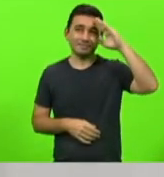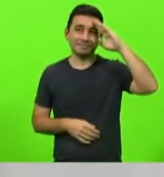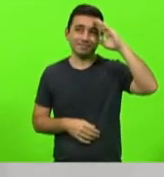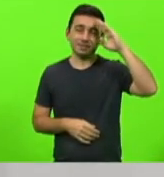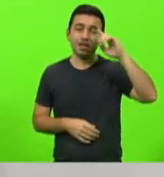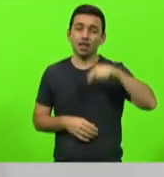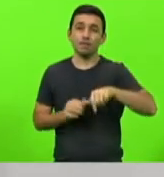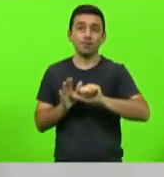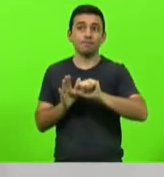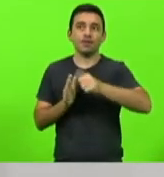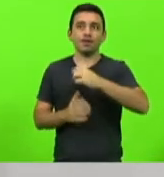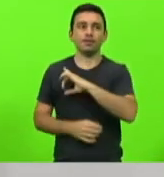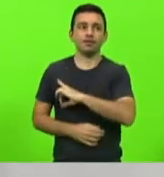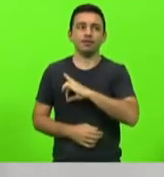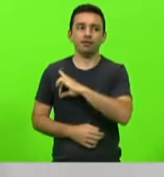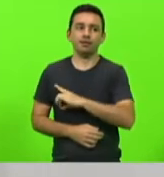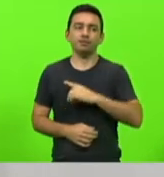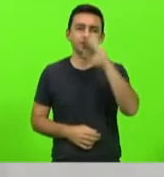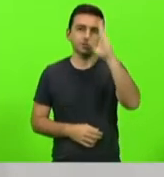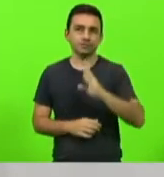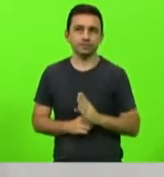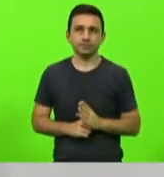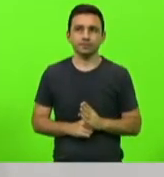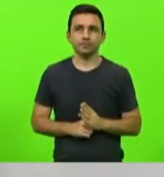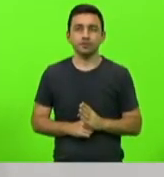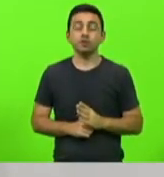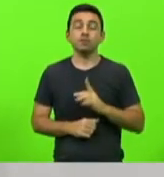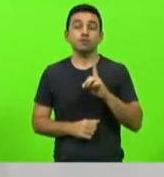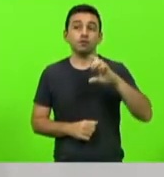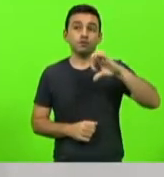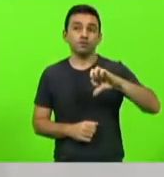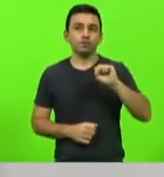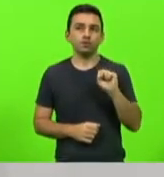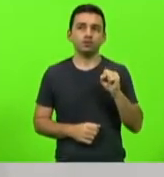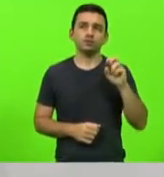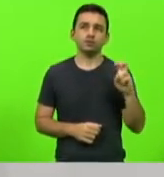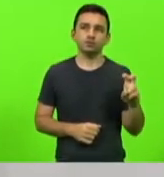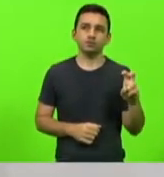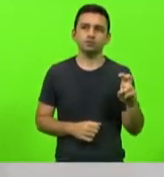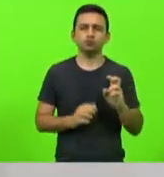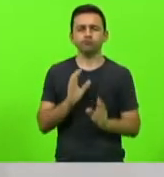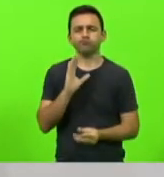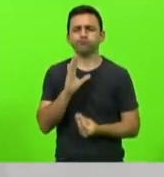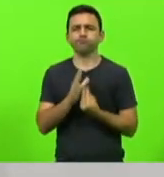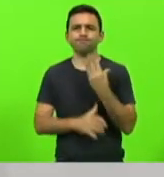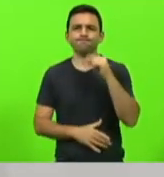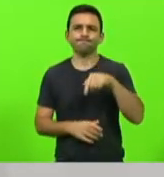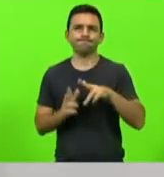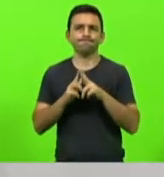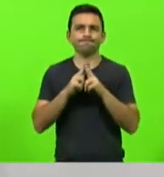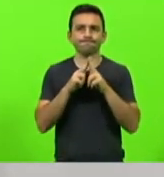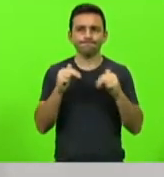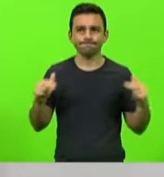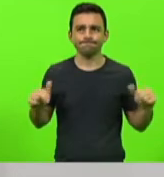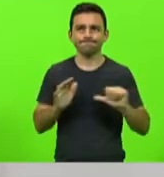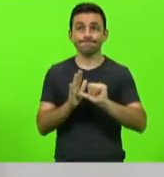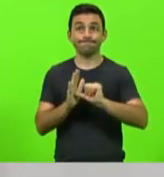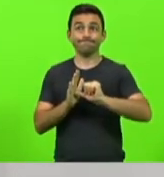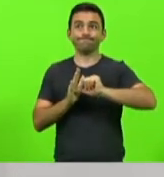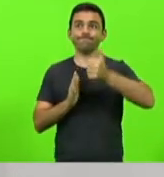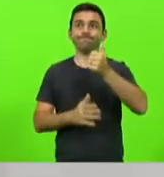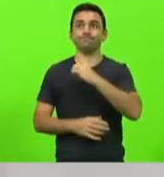primeira delegada do Brasil. Em 1985, criou em Florianópolis uma das primeiras